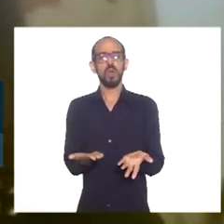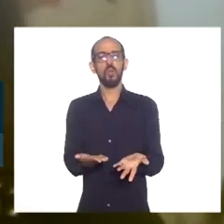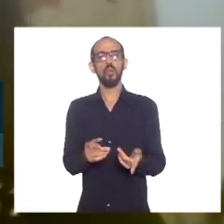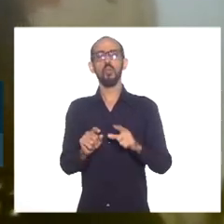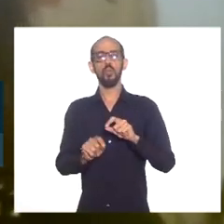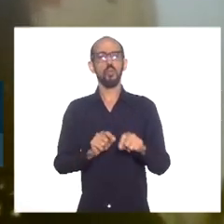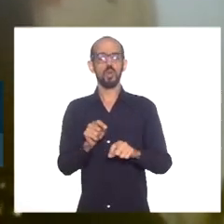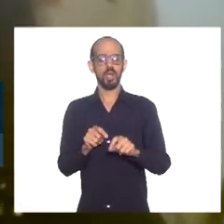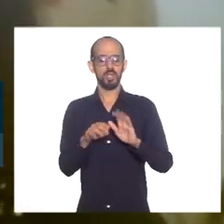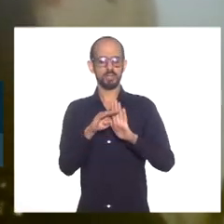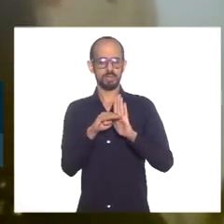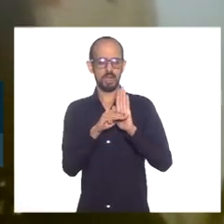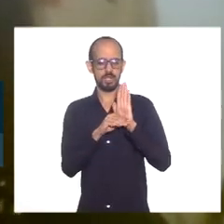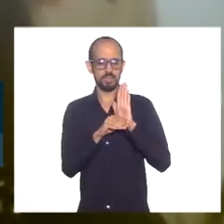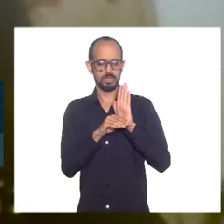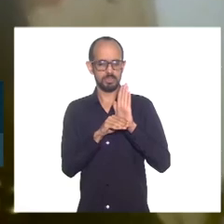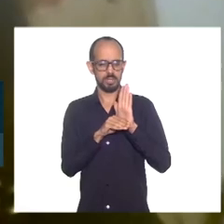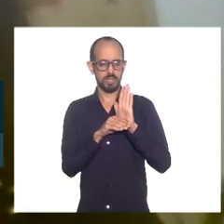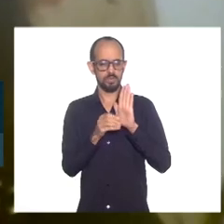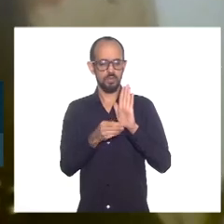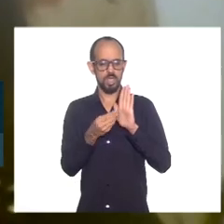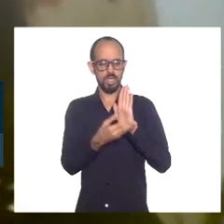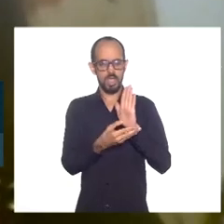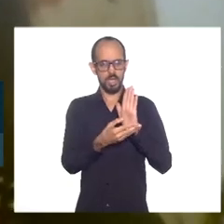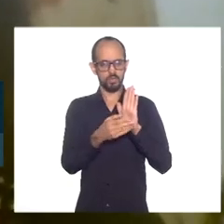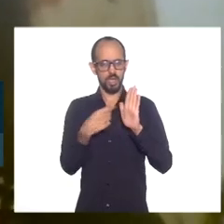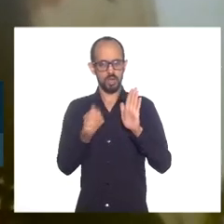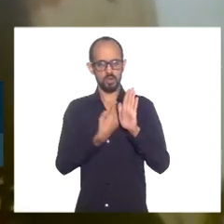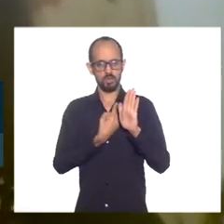essa lista fornecida à frente parlamentar